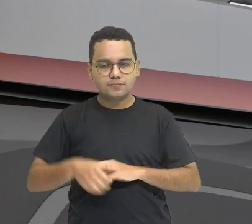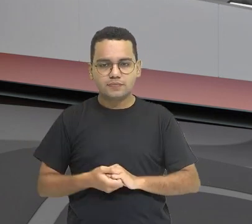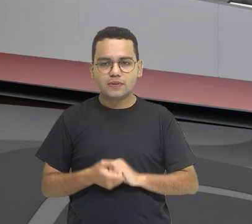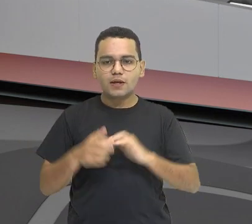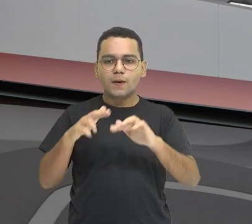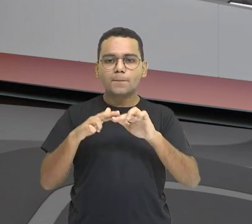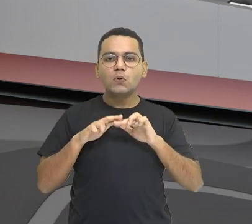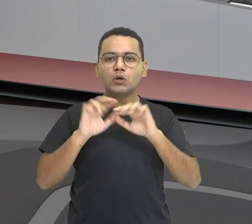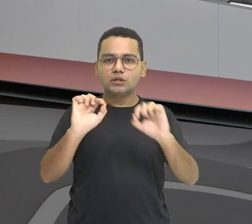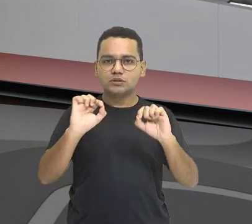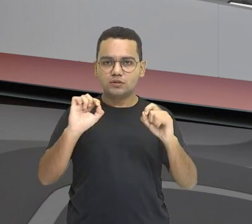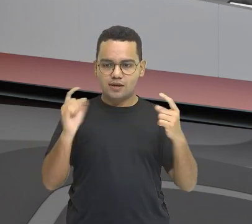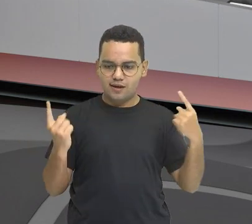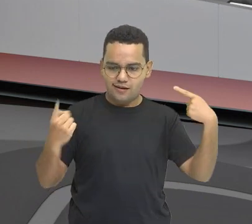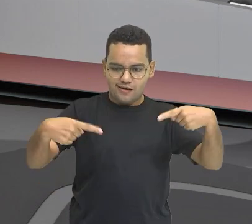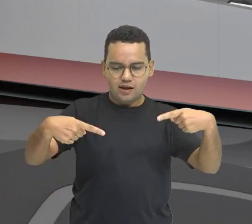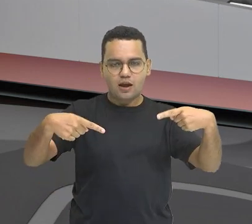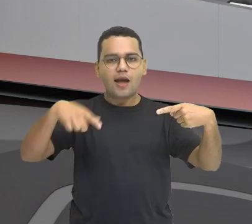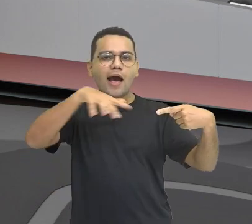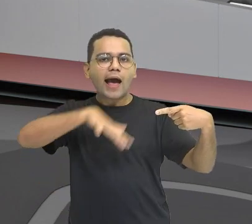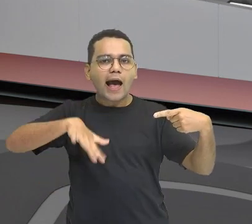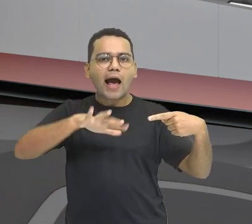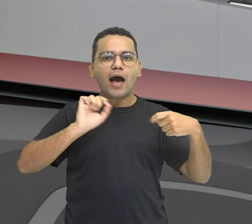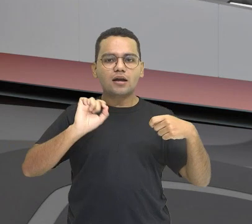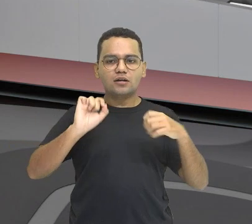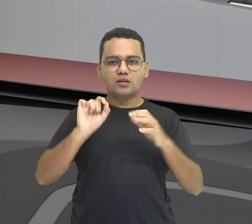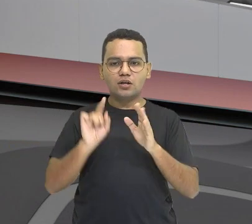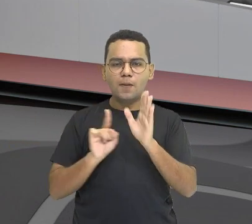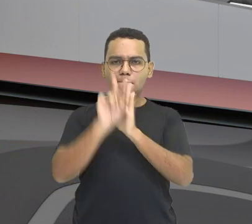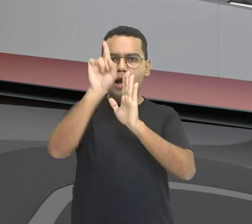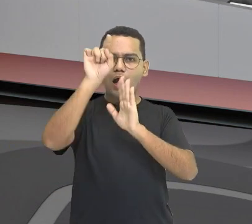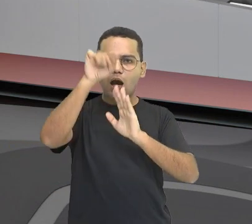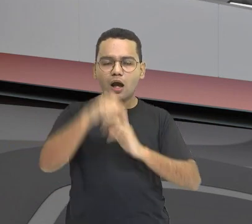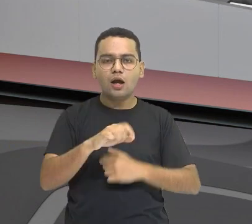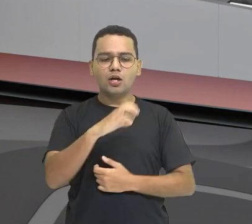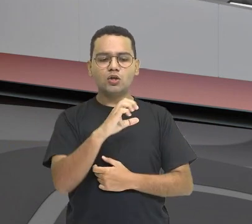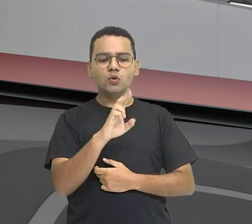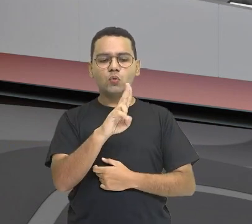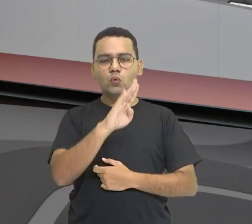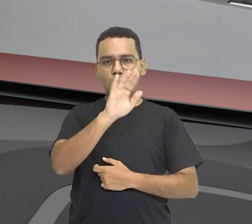nenhuma foi tão tensa quanto a crise dos mísseis em Cuba, tá? Em